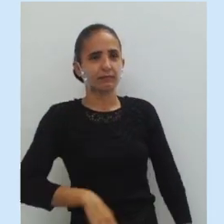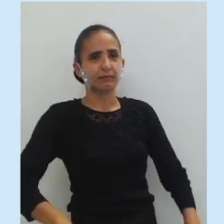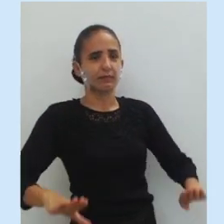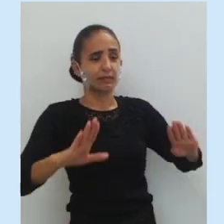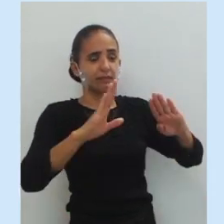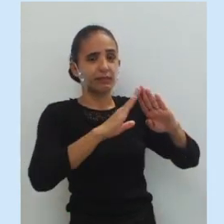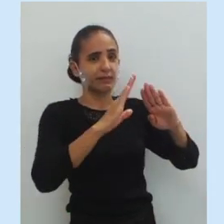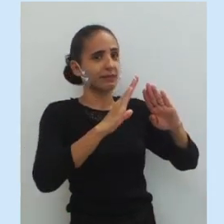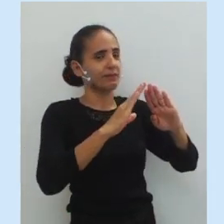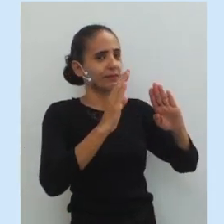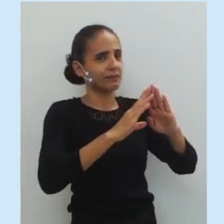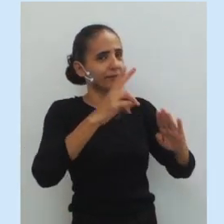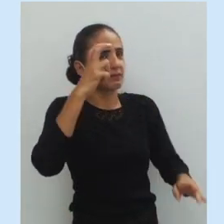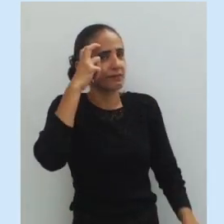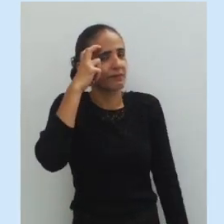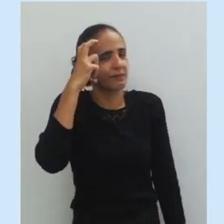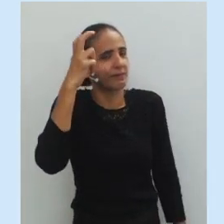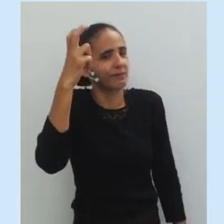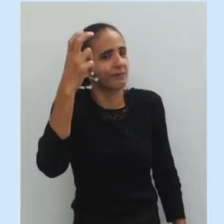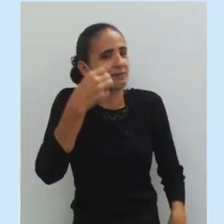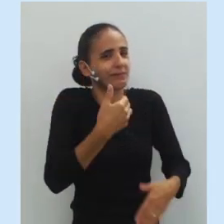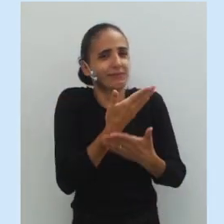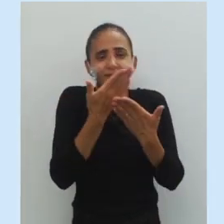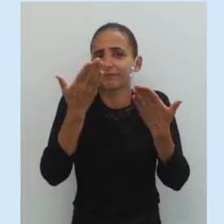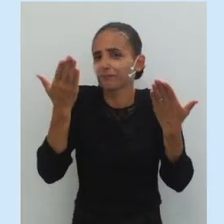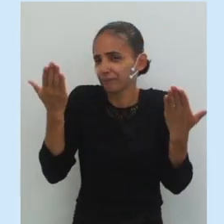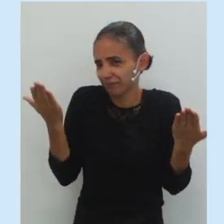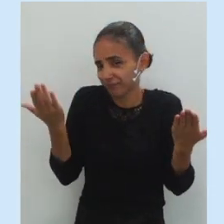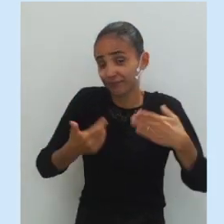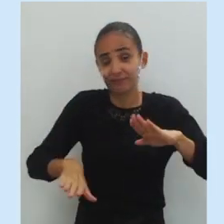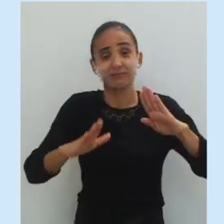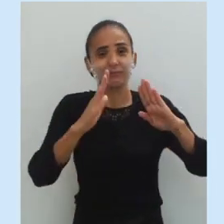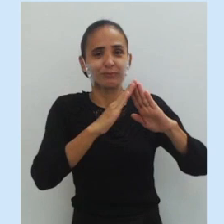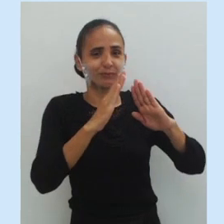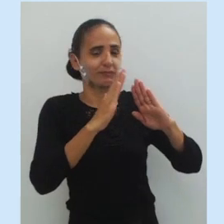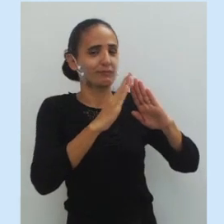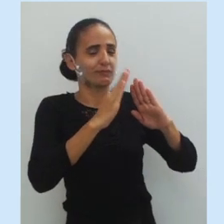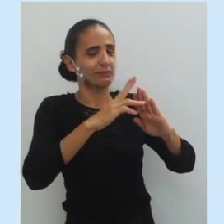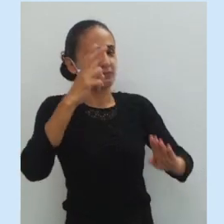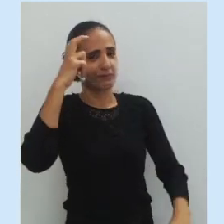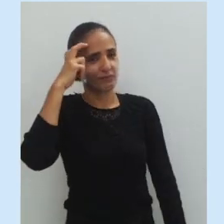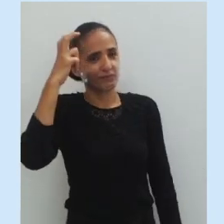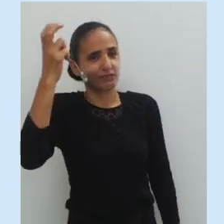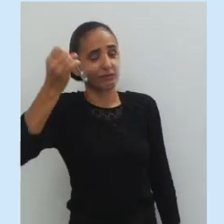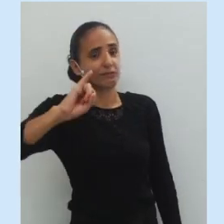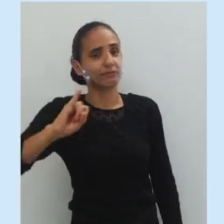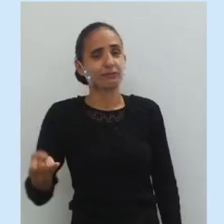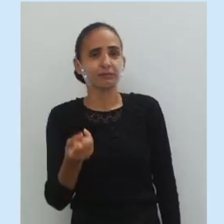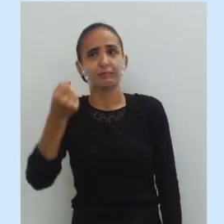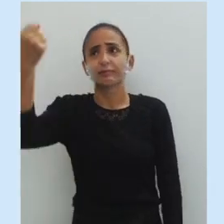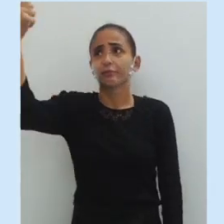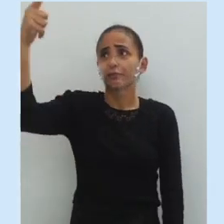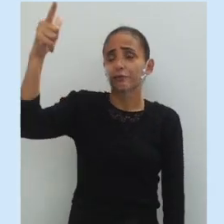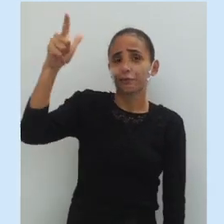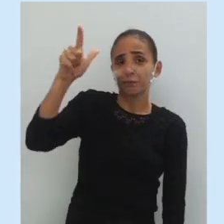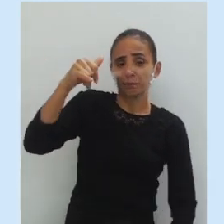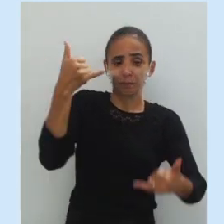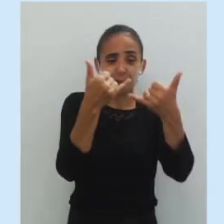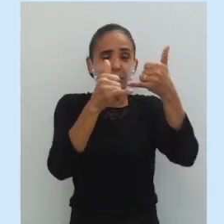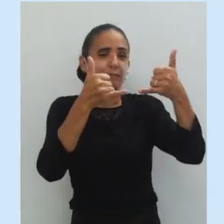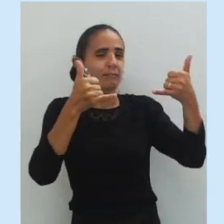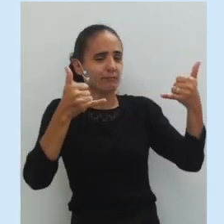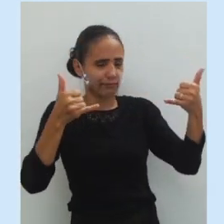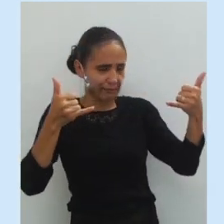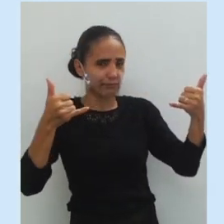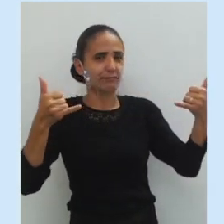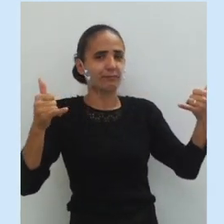de casa inteligente. Nessa casa inteligente, ela está aproveitando a luz do sol para gerar energia,